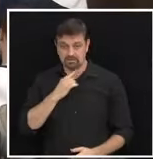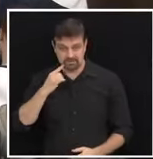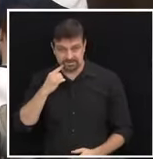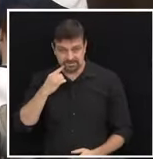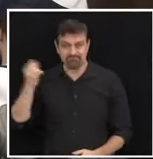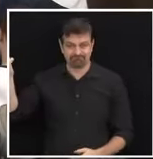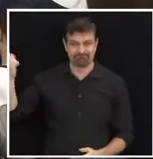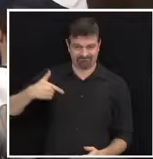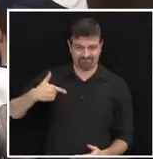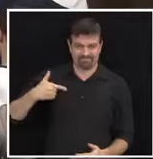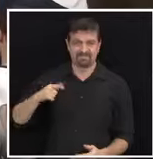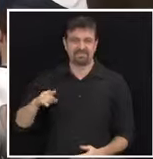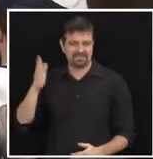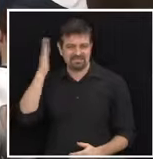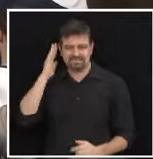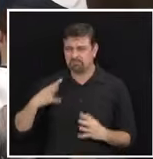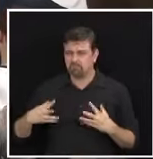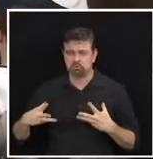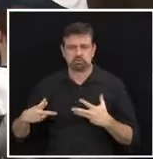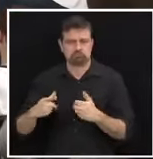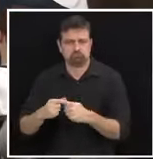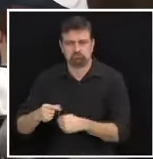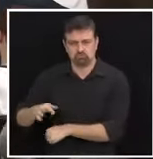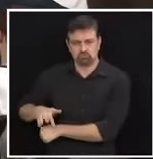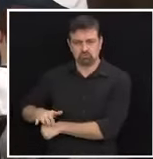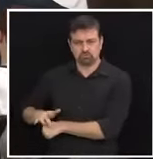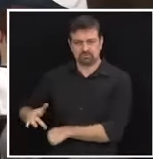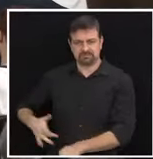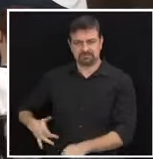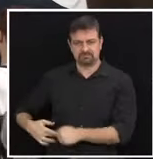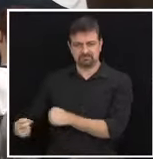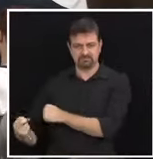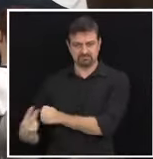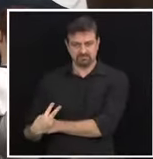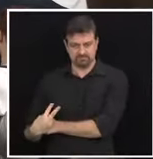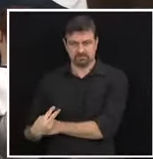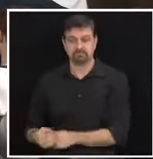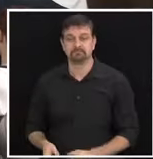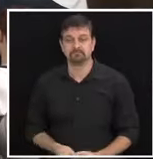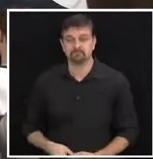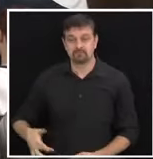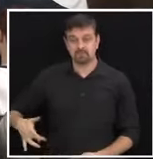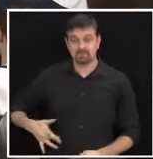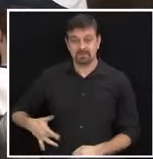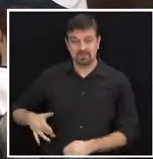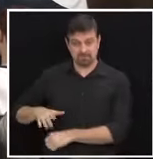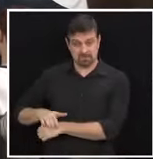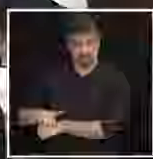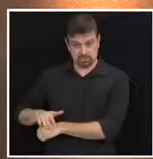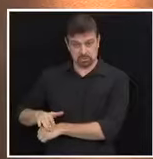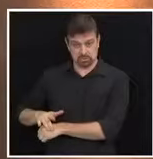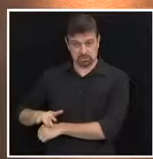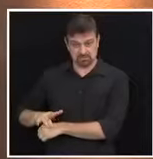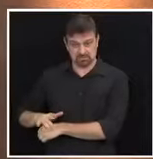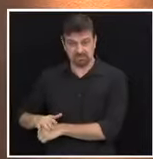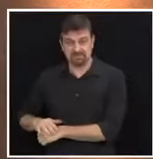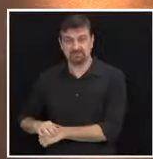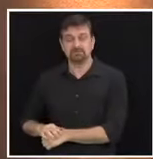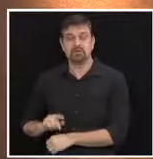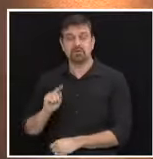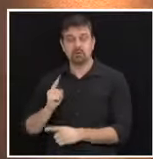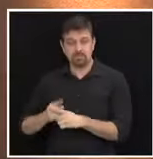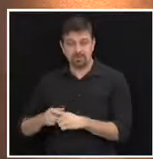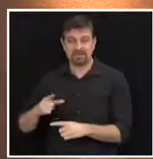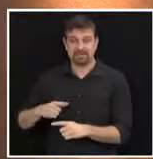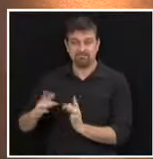eu, ele é um expert em hepatites, mas eu vou tentar resumir e ele me ajuda. Mas as hepatites são infecções no fígado causadas